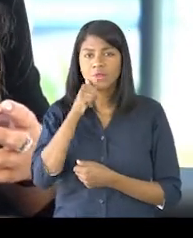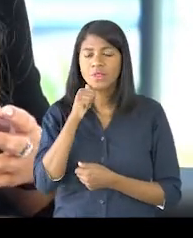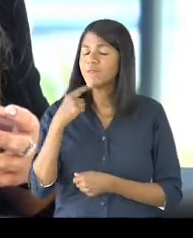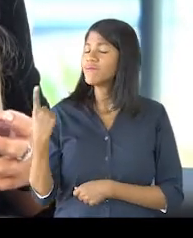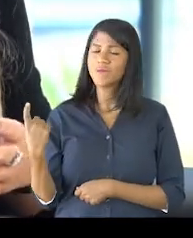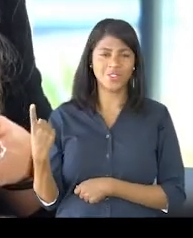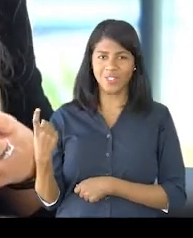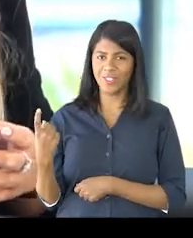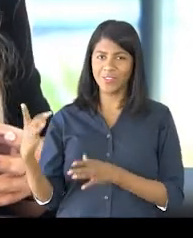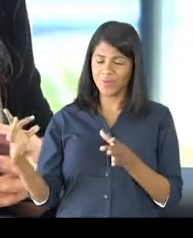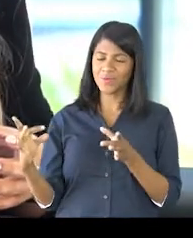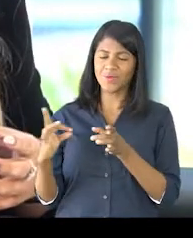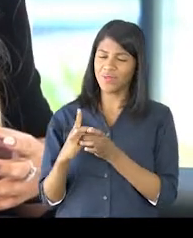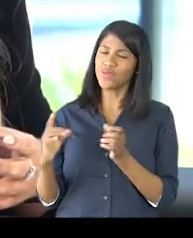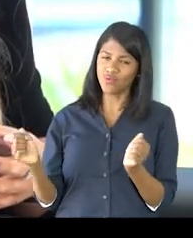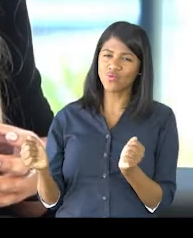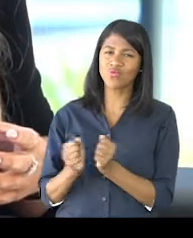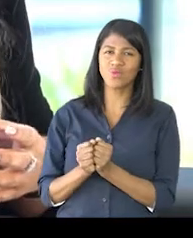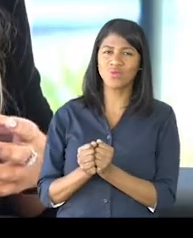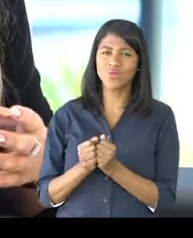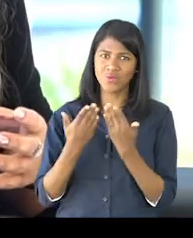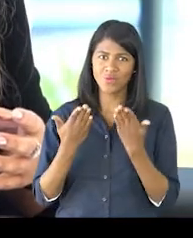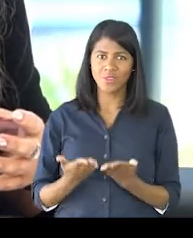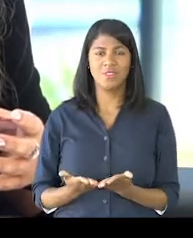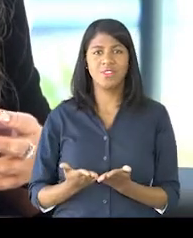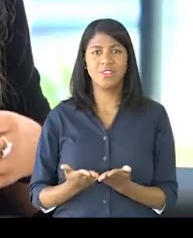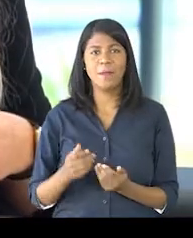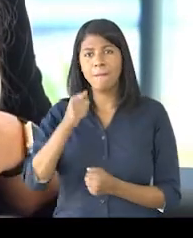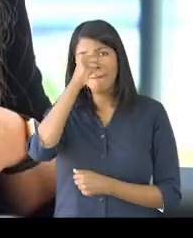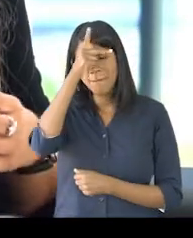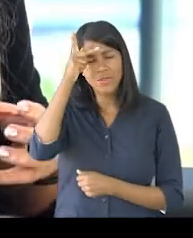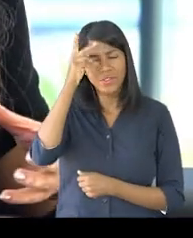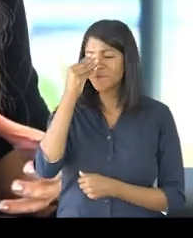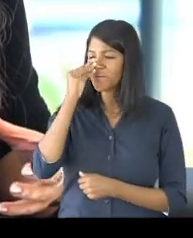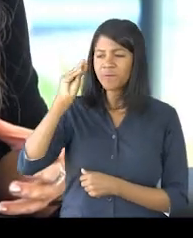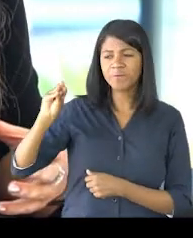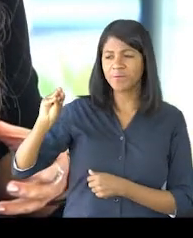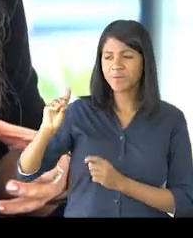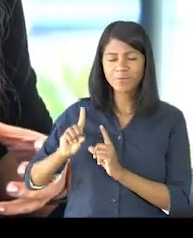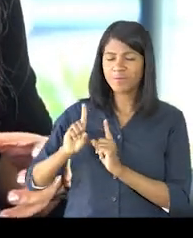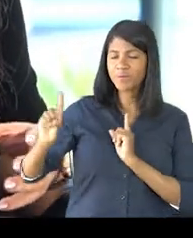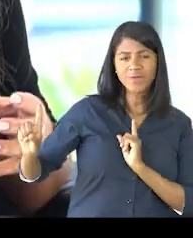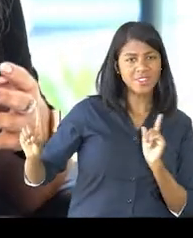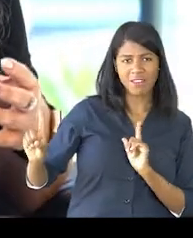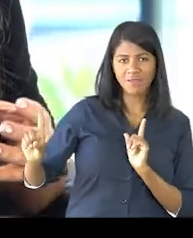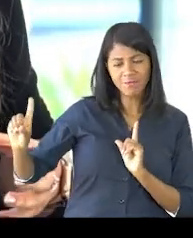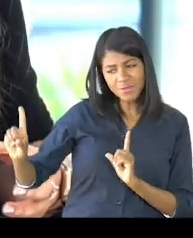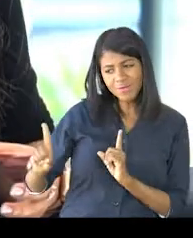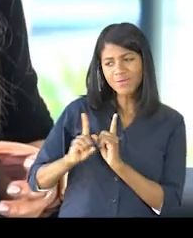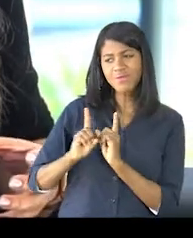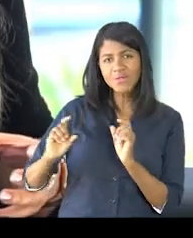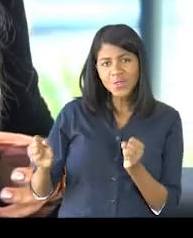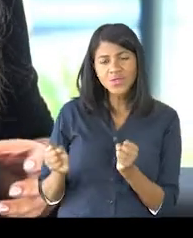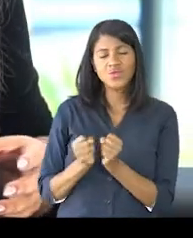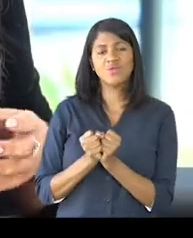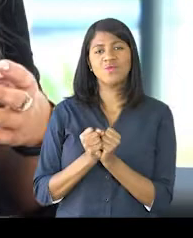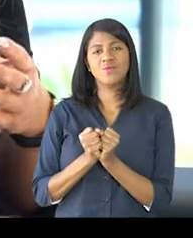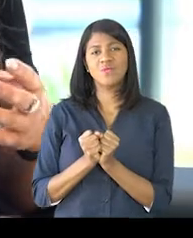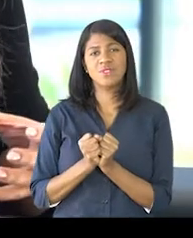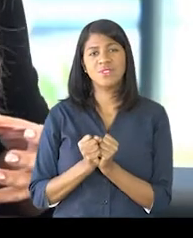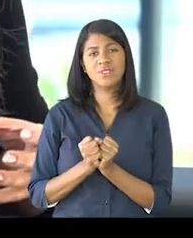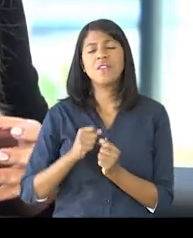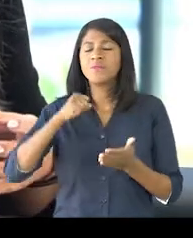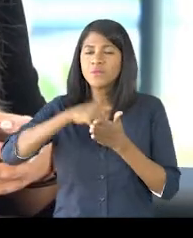Então, que as mulheres não estão sozinhas. Né? A Prefeitura de Goiânia não abandona suas mulheres. Nós estamos juntas e vamos